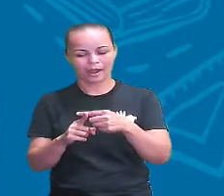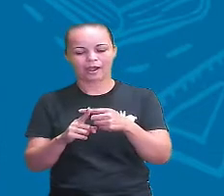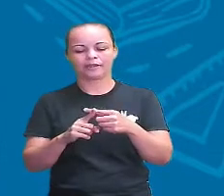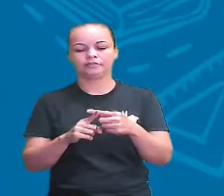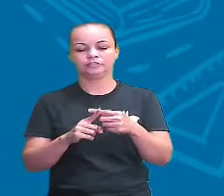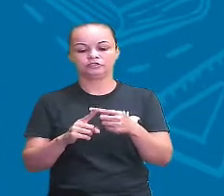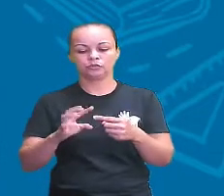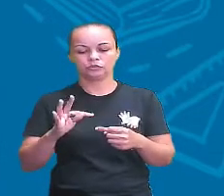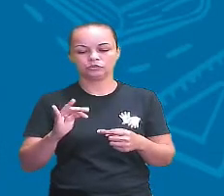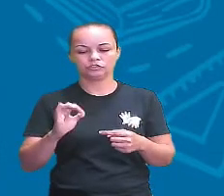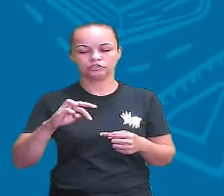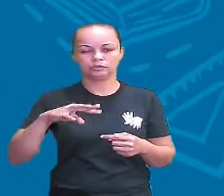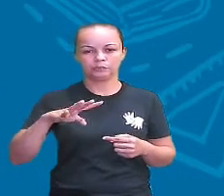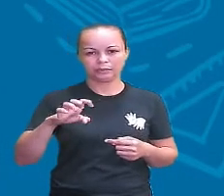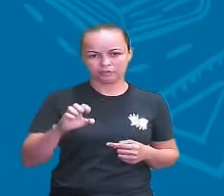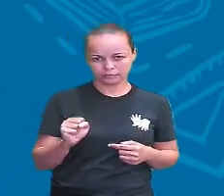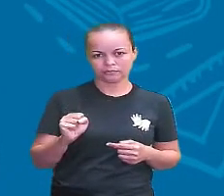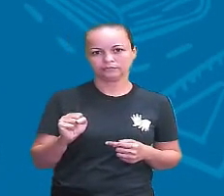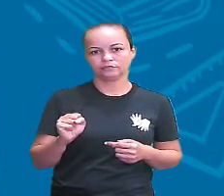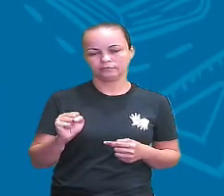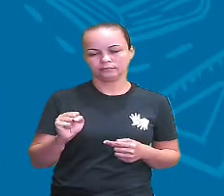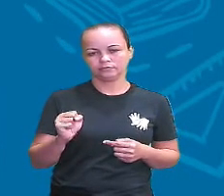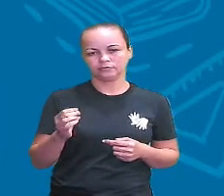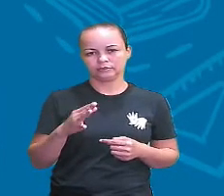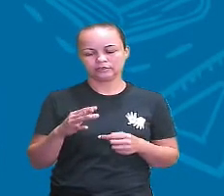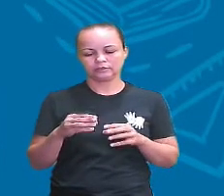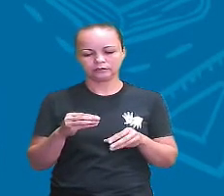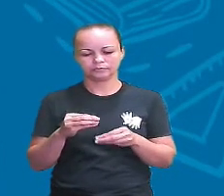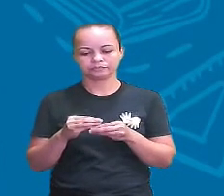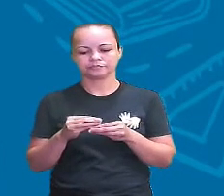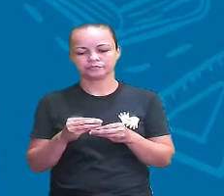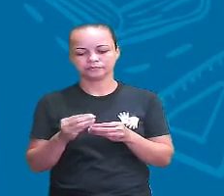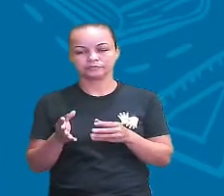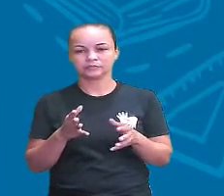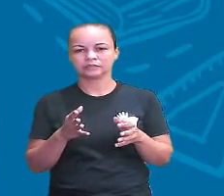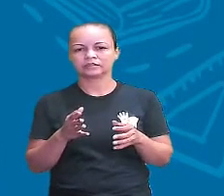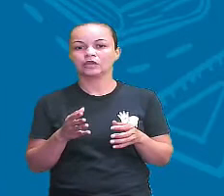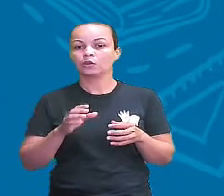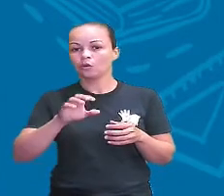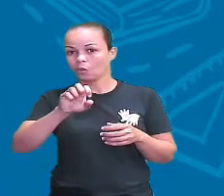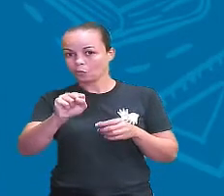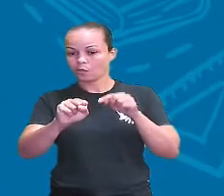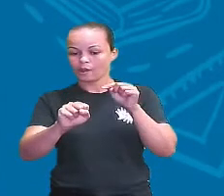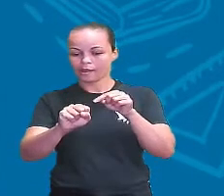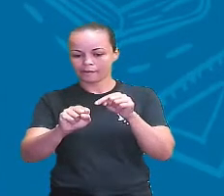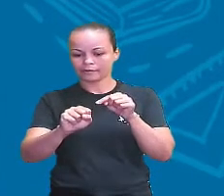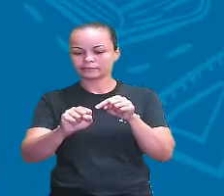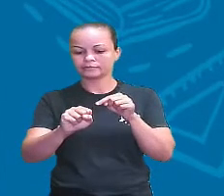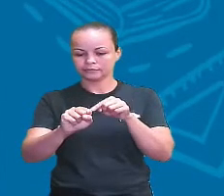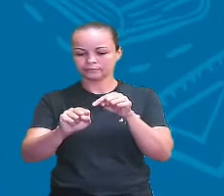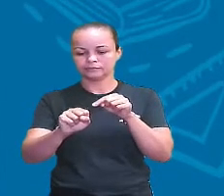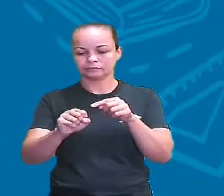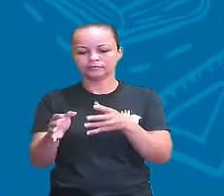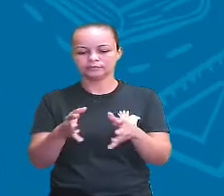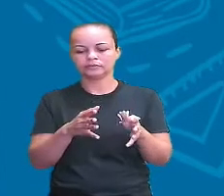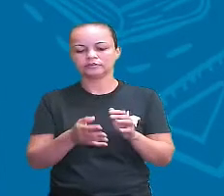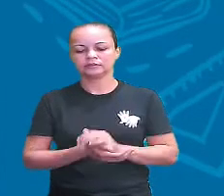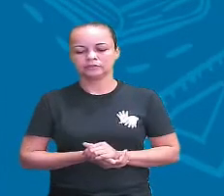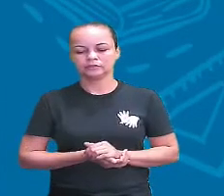seja, 3 time. Tá? Desculpa, coloca um S aí nesse times.